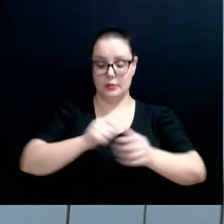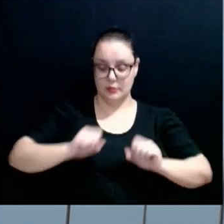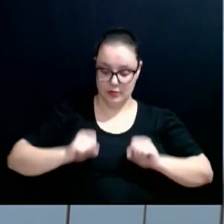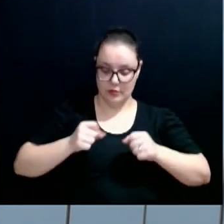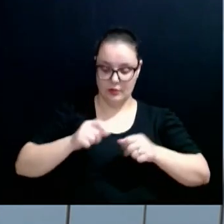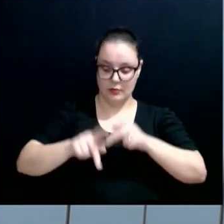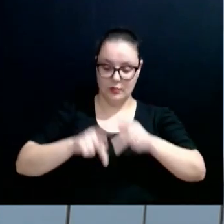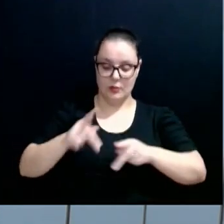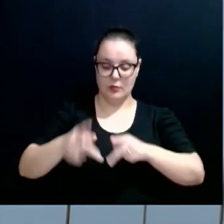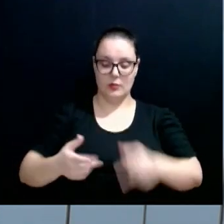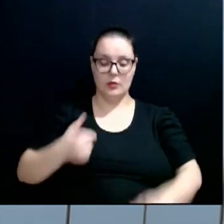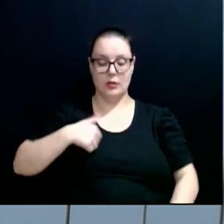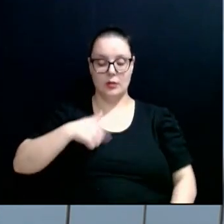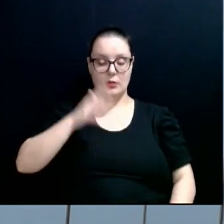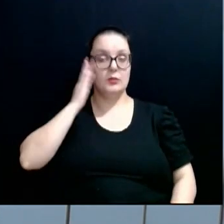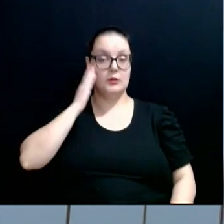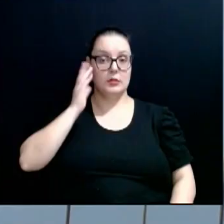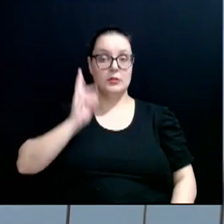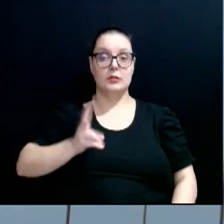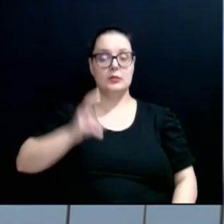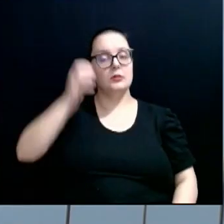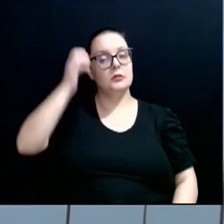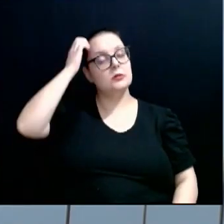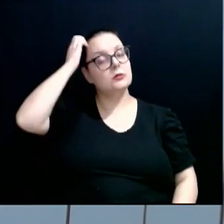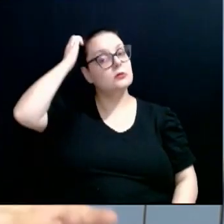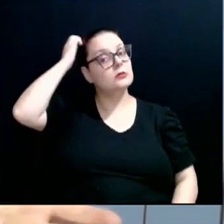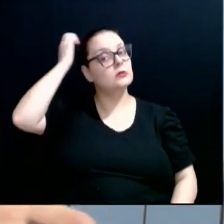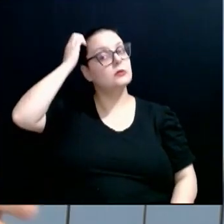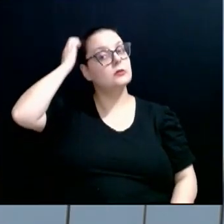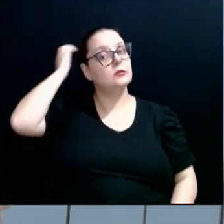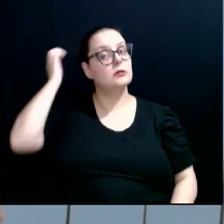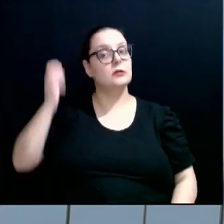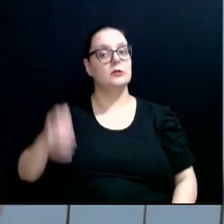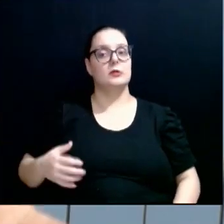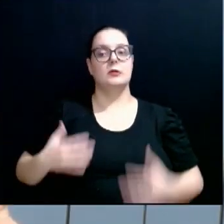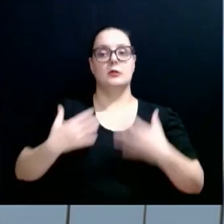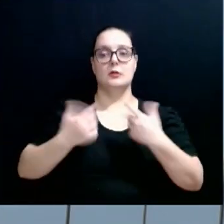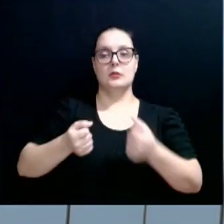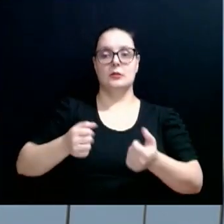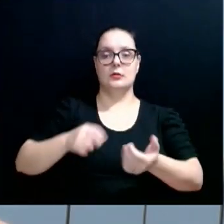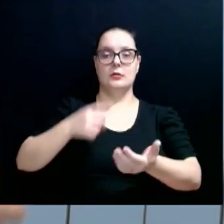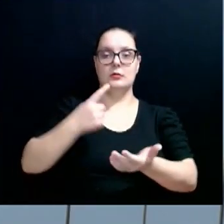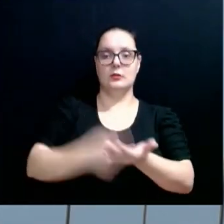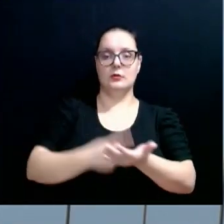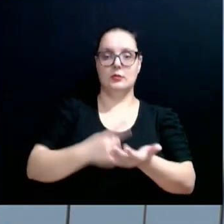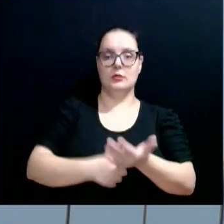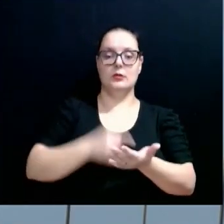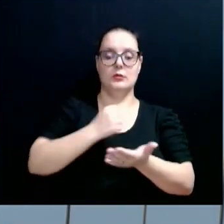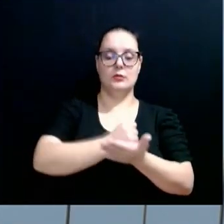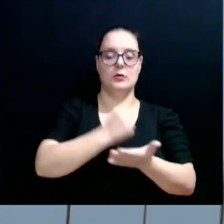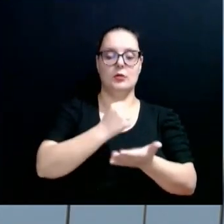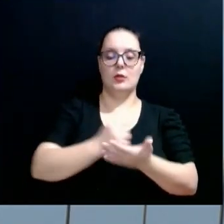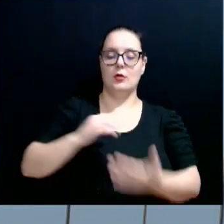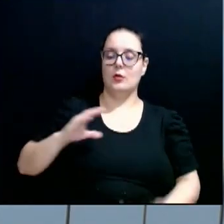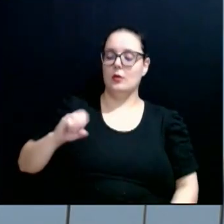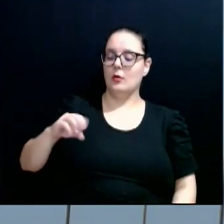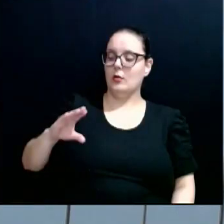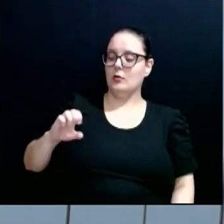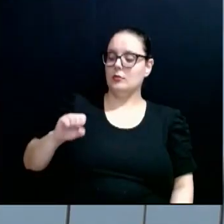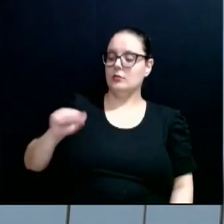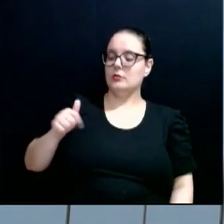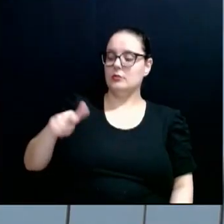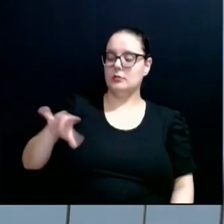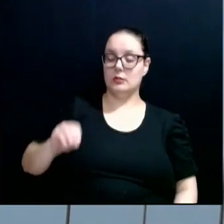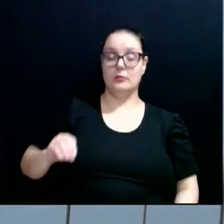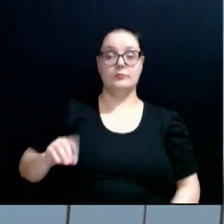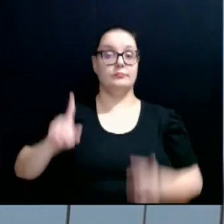sei que toda vez que a gente assume o compromisso de contrato, de concessão, fica cada vez mais difícil de você